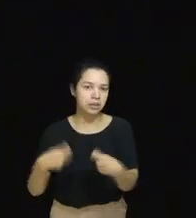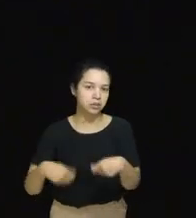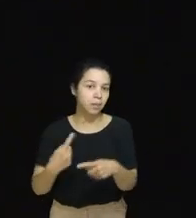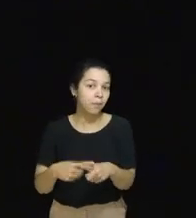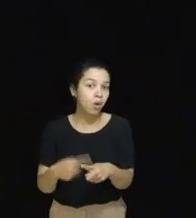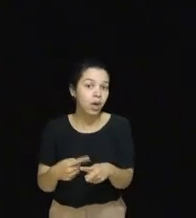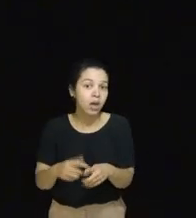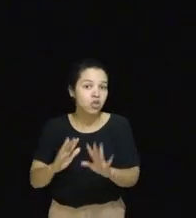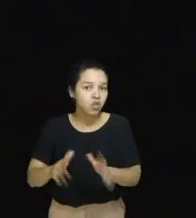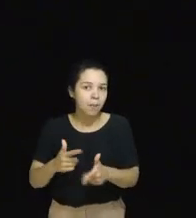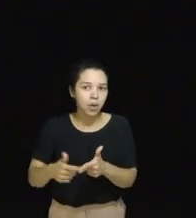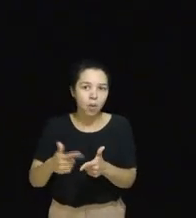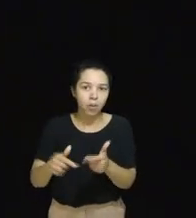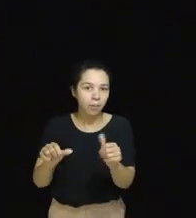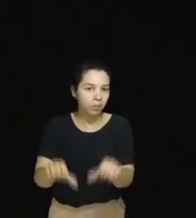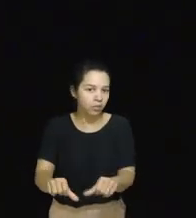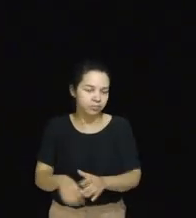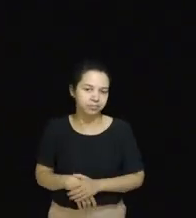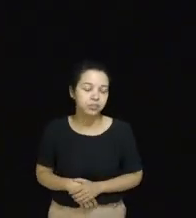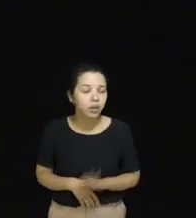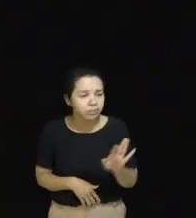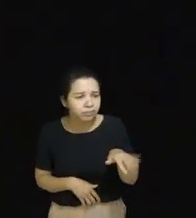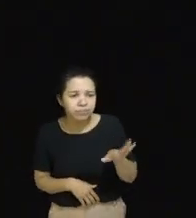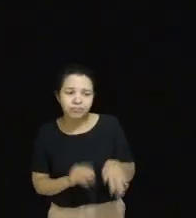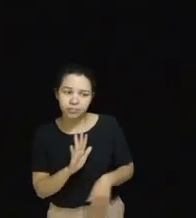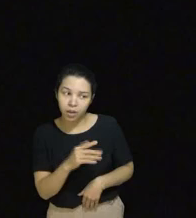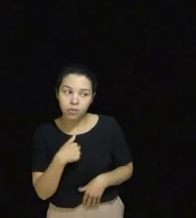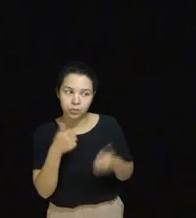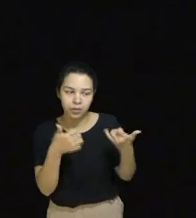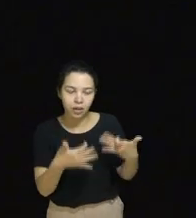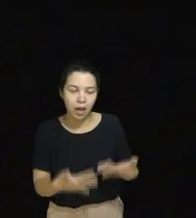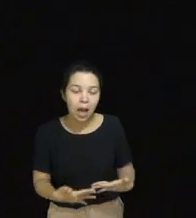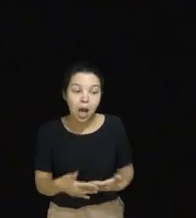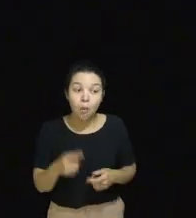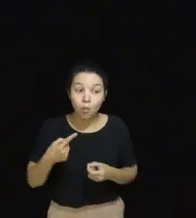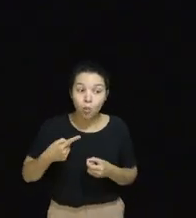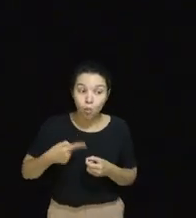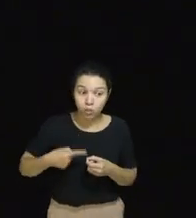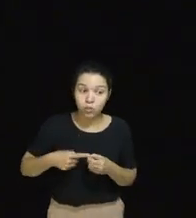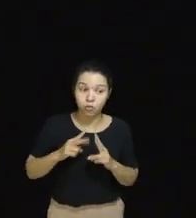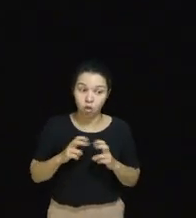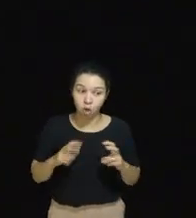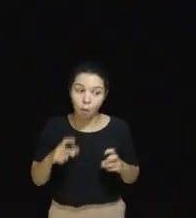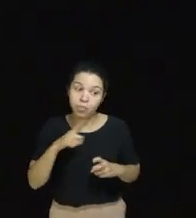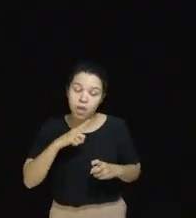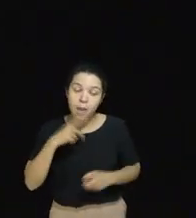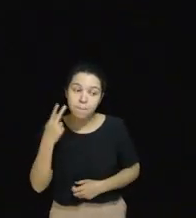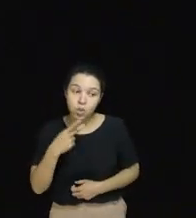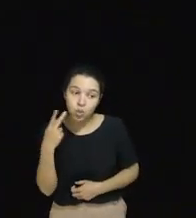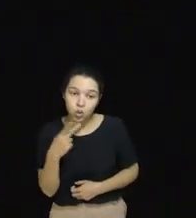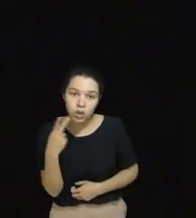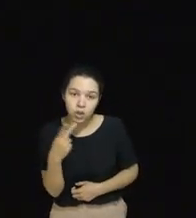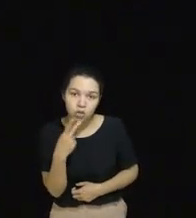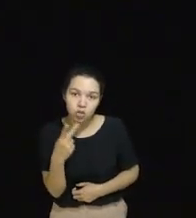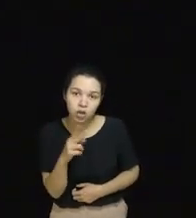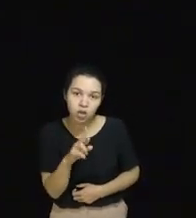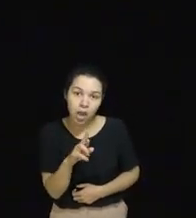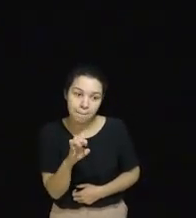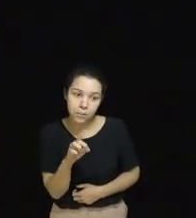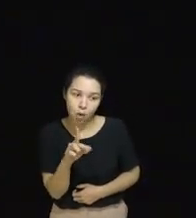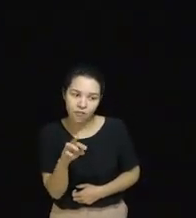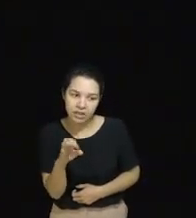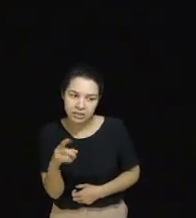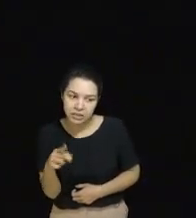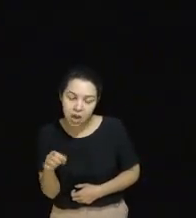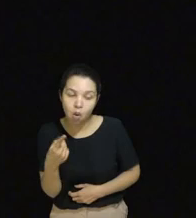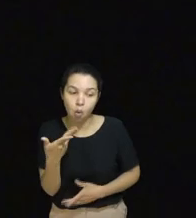Então, Mário, só deixa eu colocar uma coisa. O município de Florianópolis tem uma política de não reprovação, né? E a gente tem... Essa é